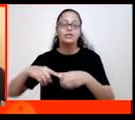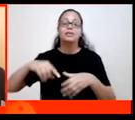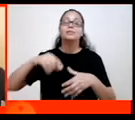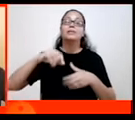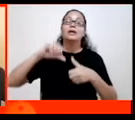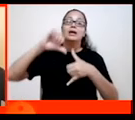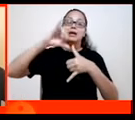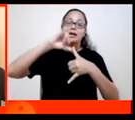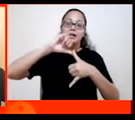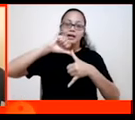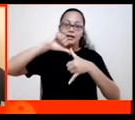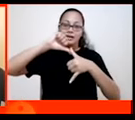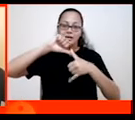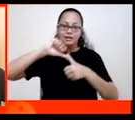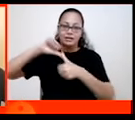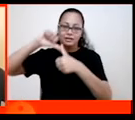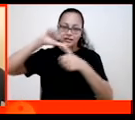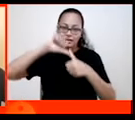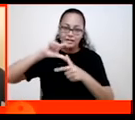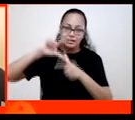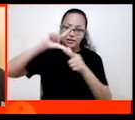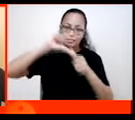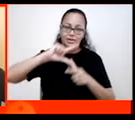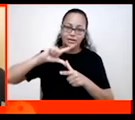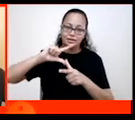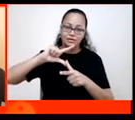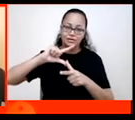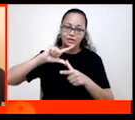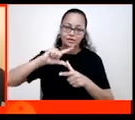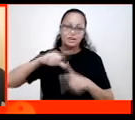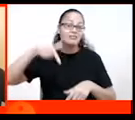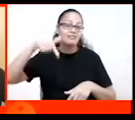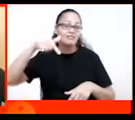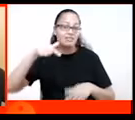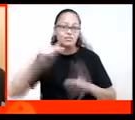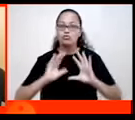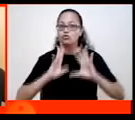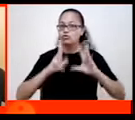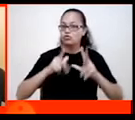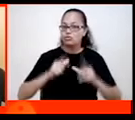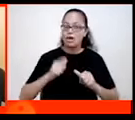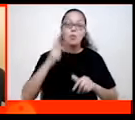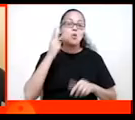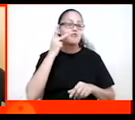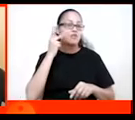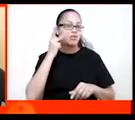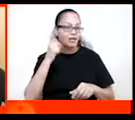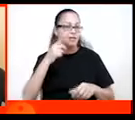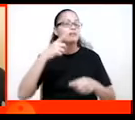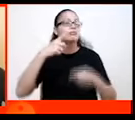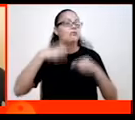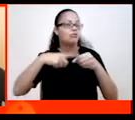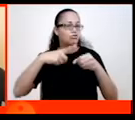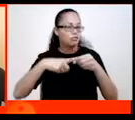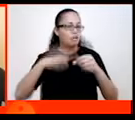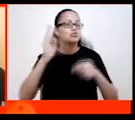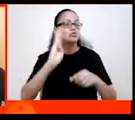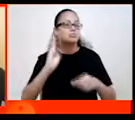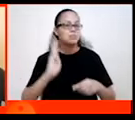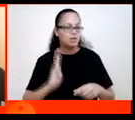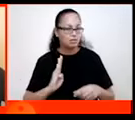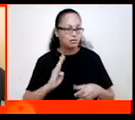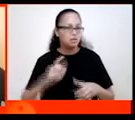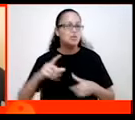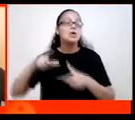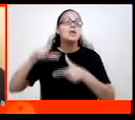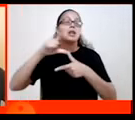maior quantidade de cabos submarinos de fibra ótica. São 7 no total. Então, Fortaleza é a cidade brasileira e da América